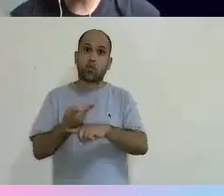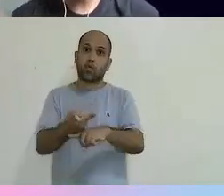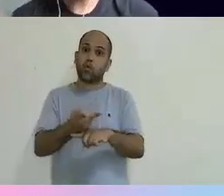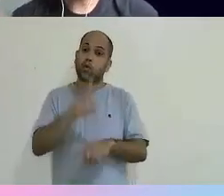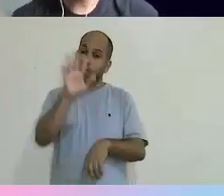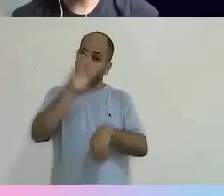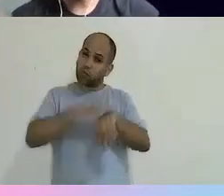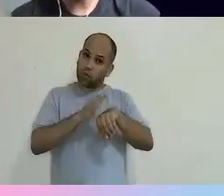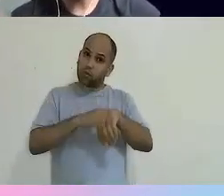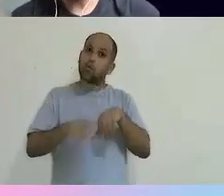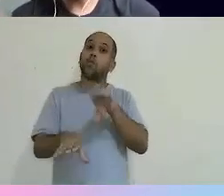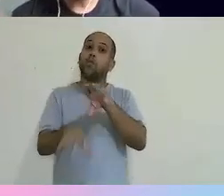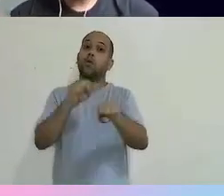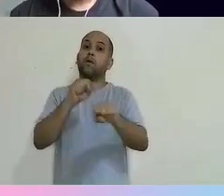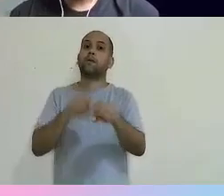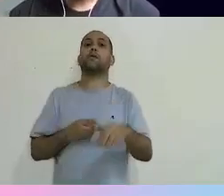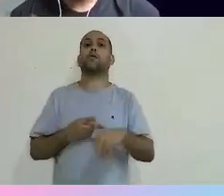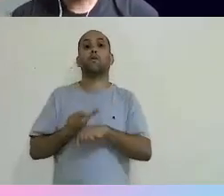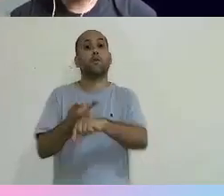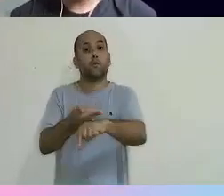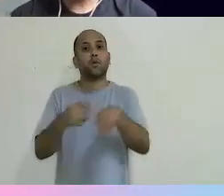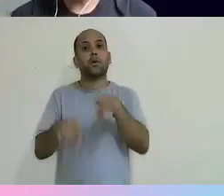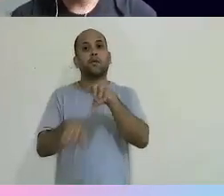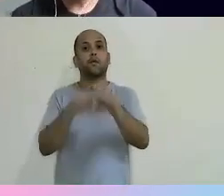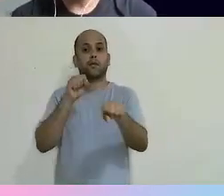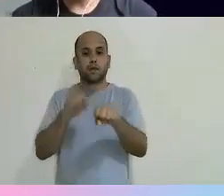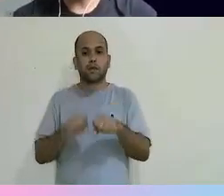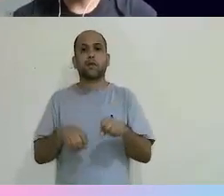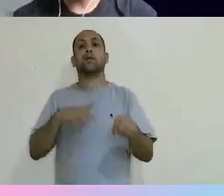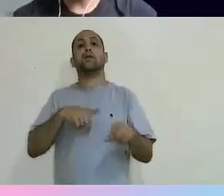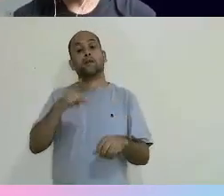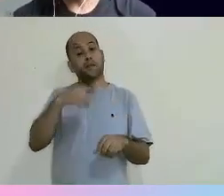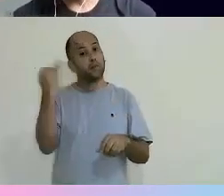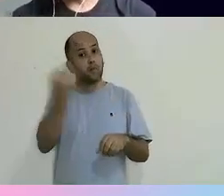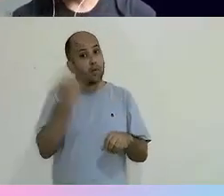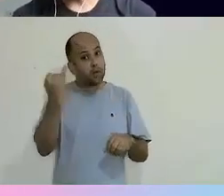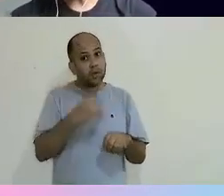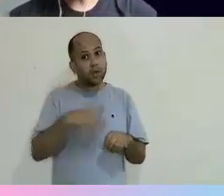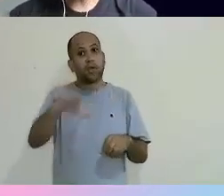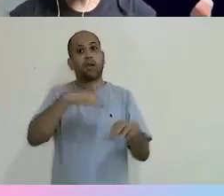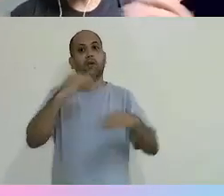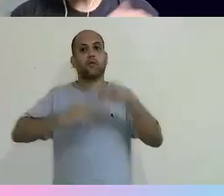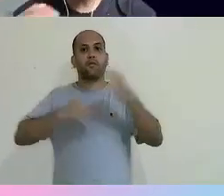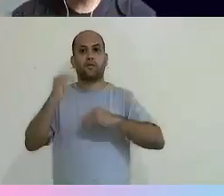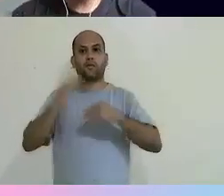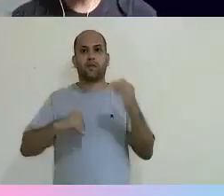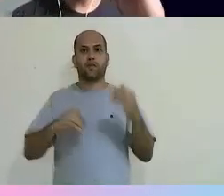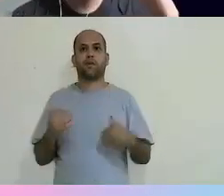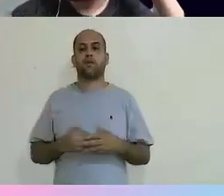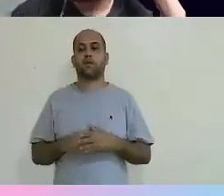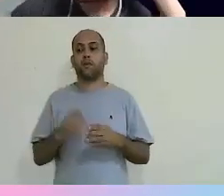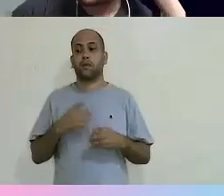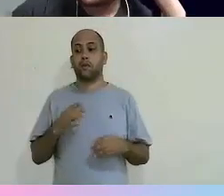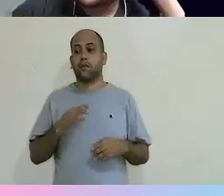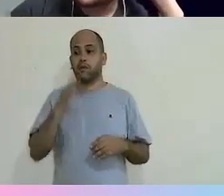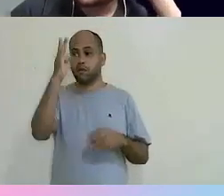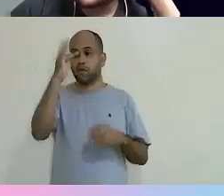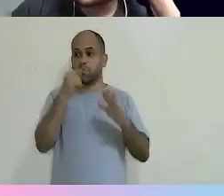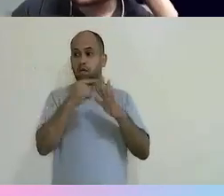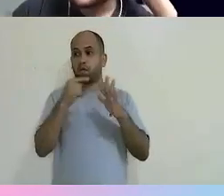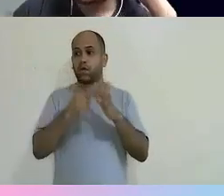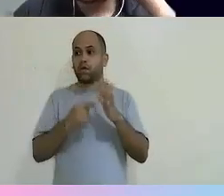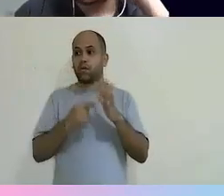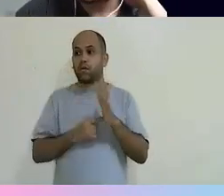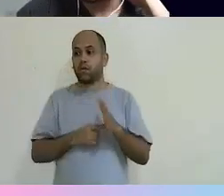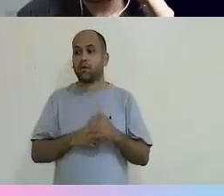certeza isso vai ser demandado do profissional no mercado de trabalho daqui para frente, né? E aí, nesses próximos tópicos aqui, nesses próximos minutos,